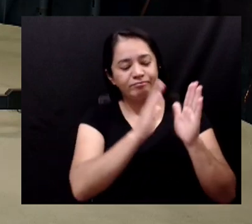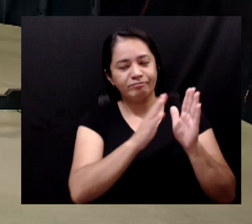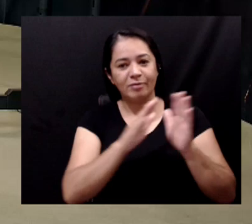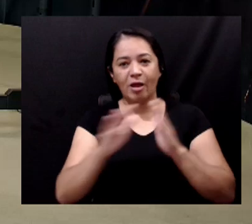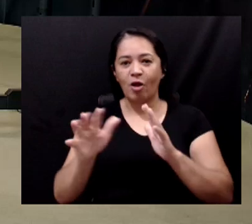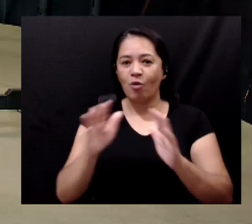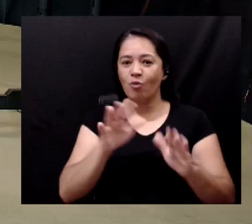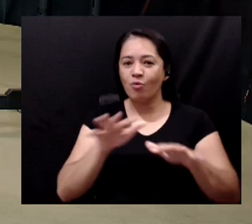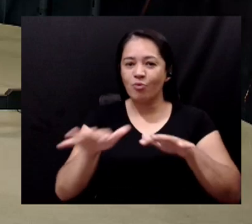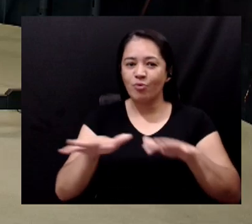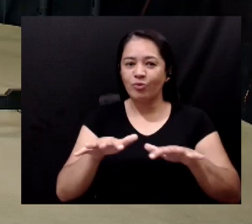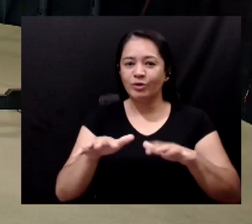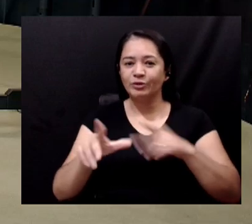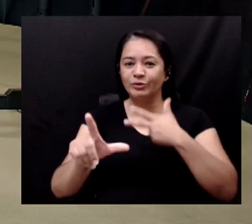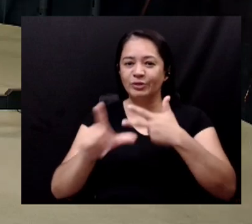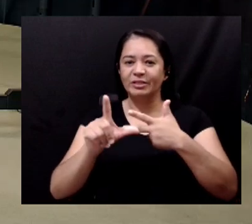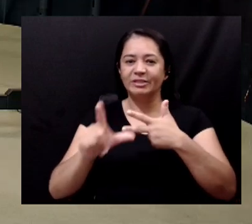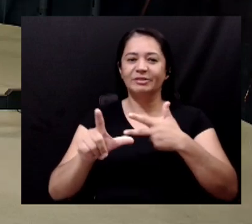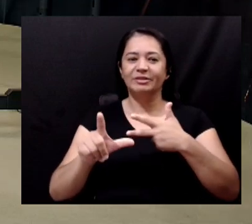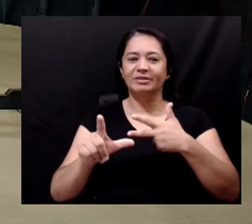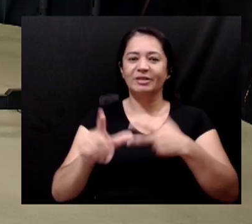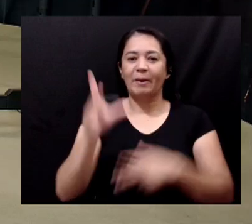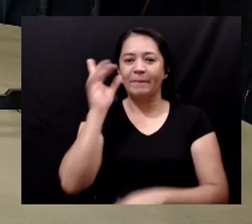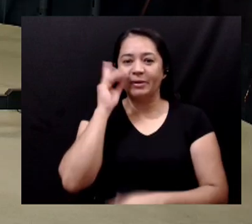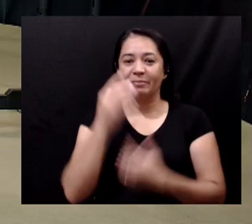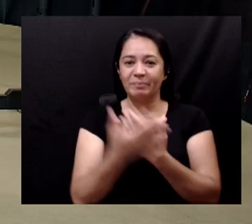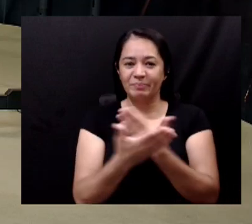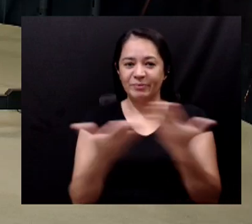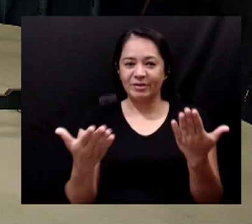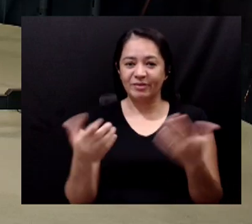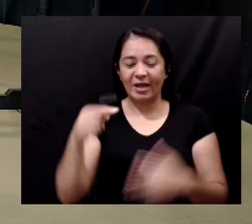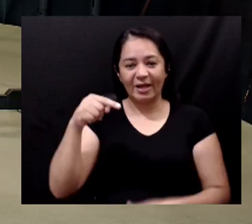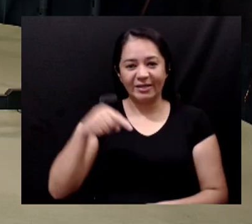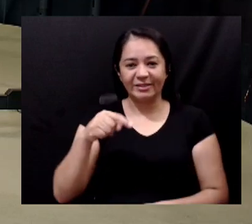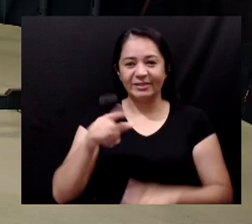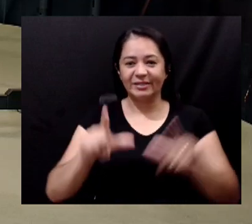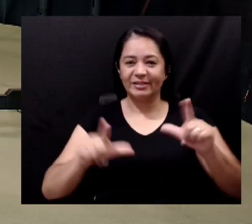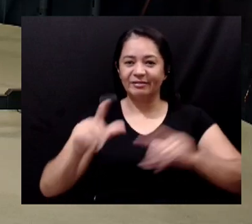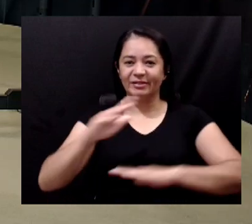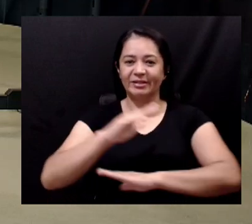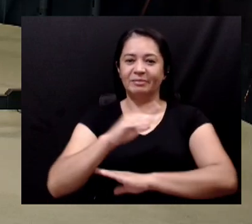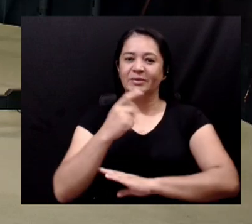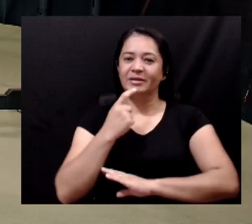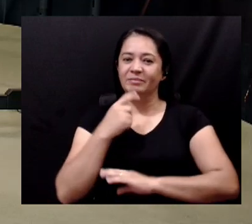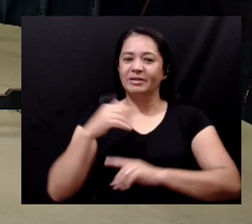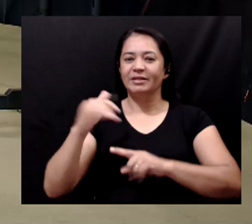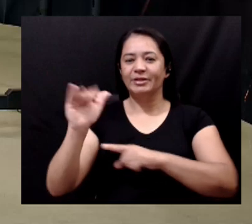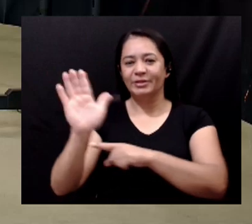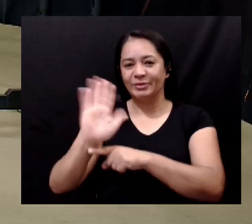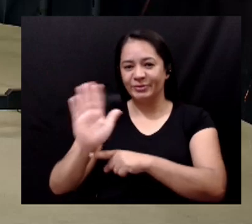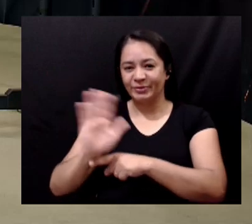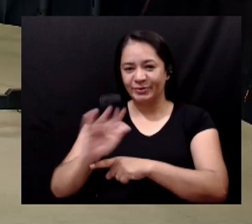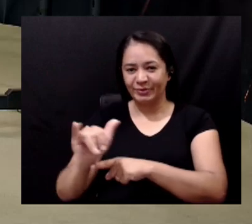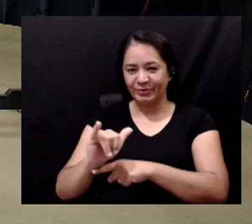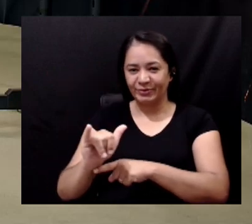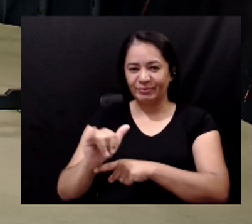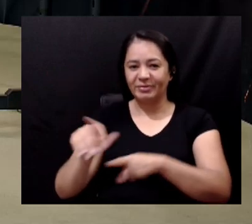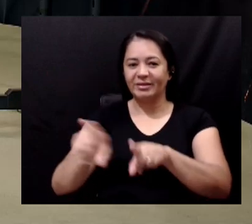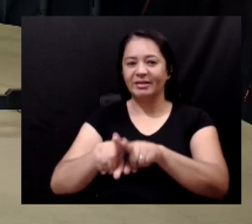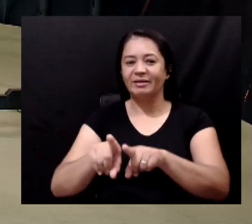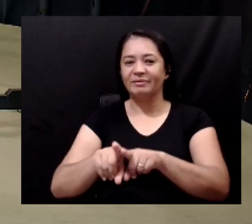do Legislativo presente para você, tanto aqui na TV Câmara Campinas como no YouTube da TV Câmara. A gente conta com a